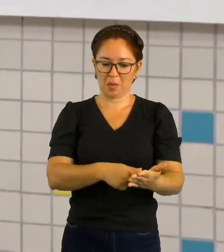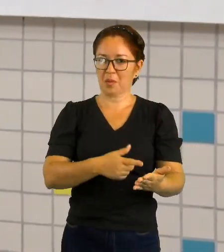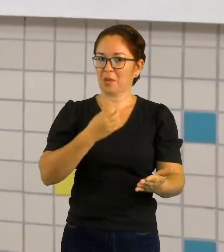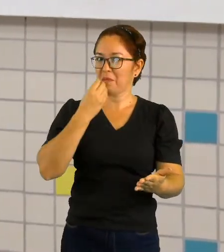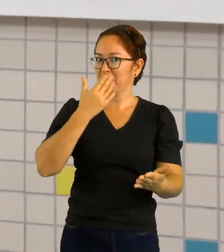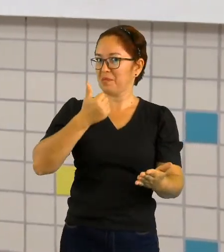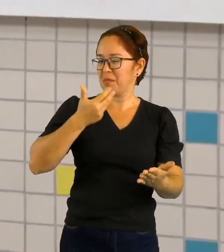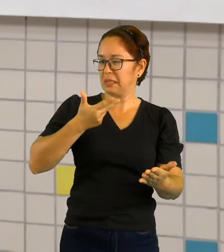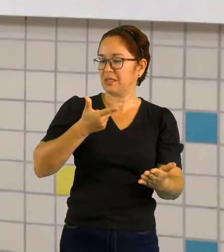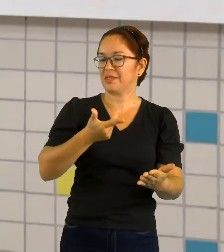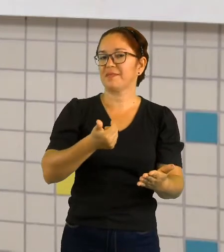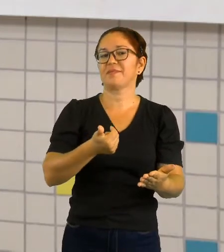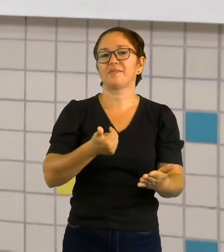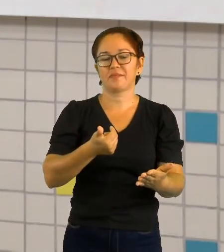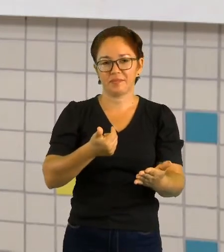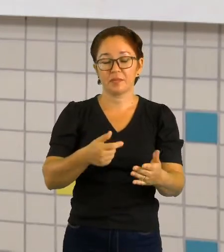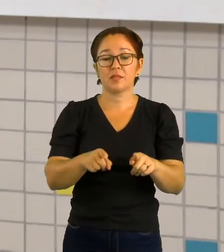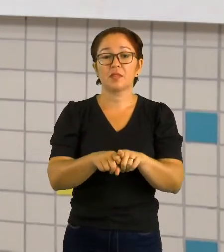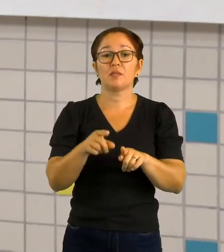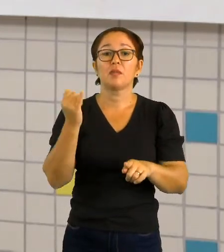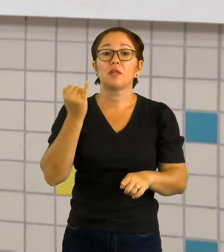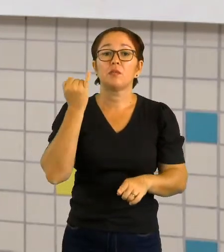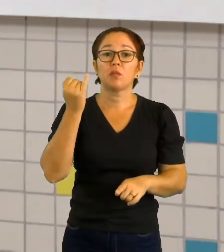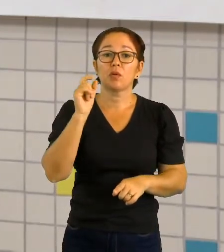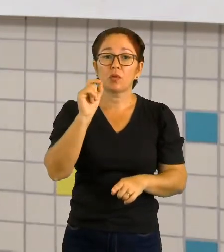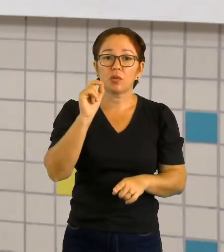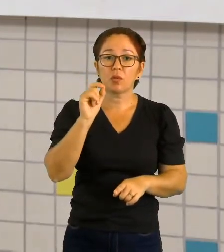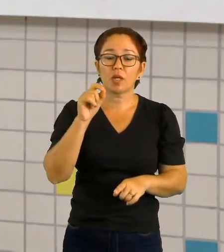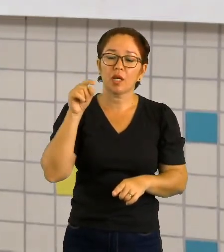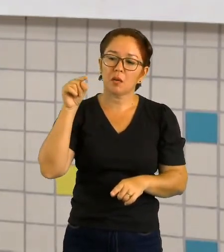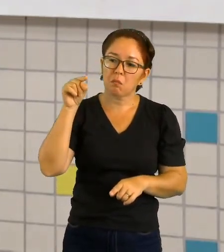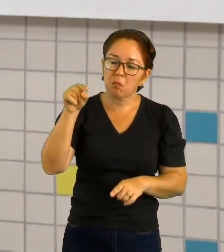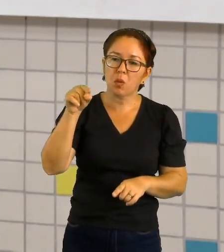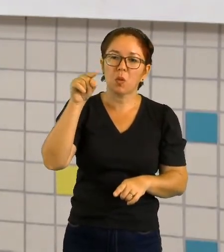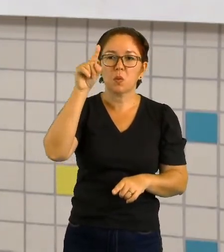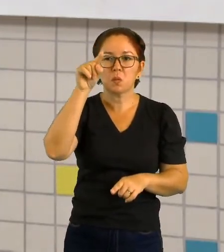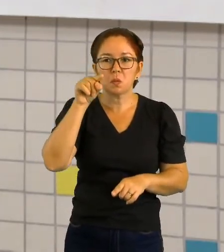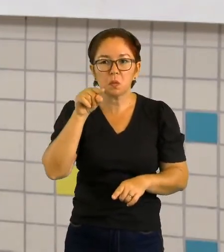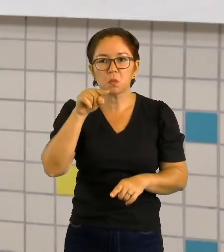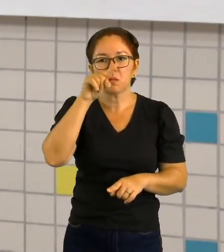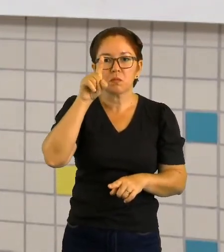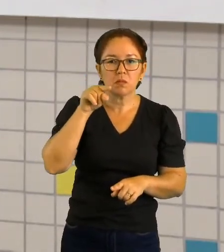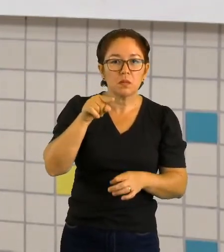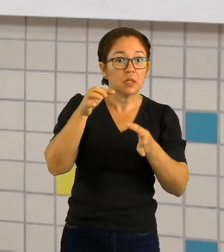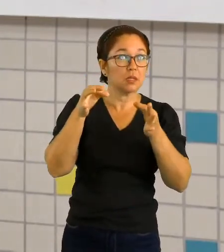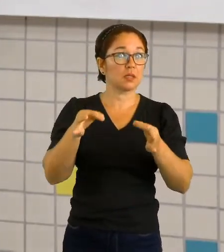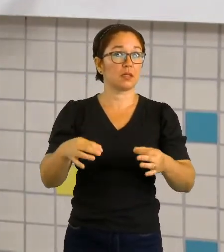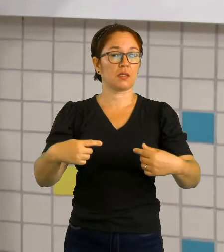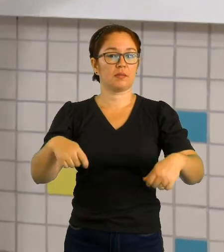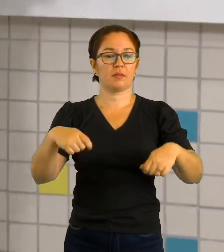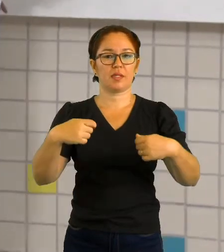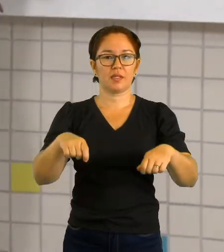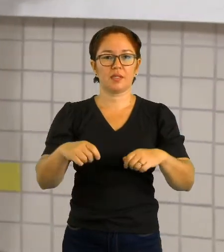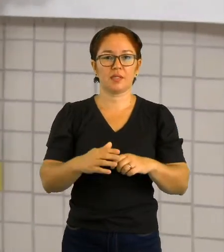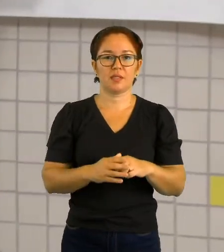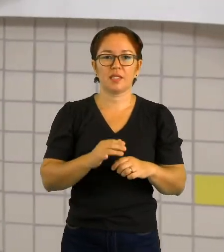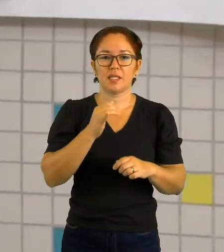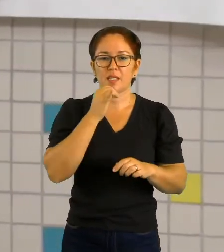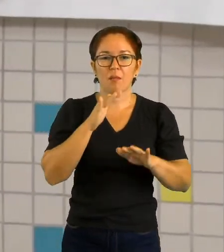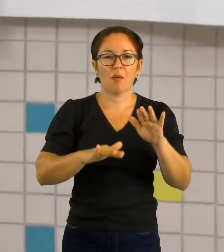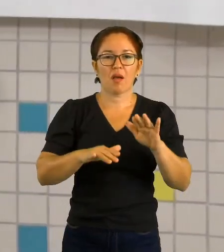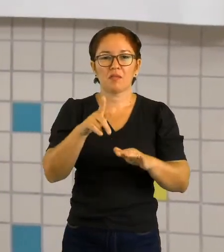coisa, sinal de pontuação. Tem aluno que vai escrever, ele não presta atenção que aqui tinha um